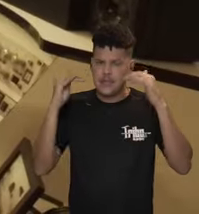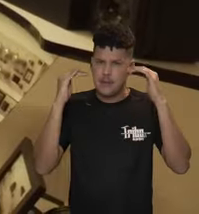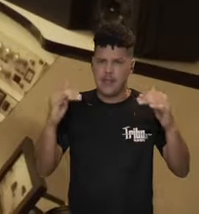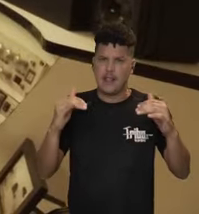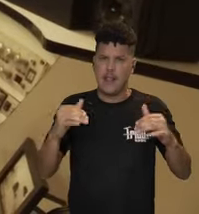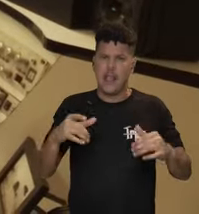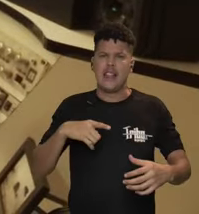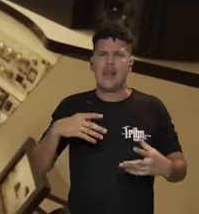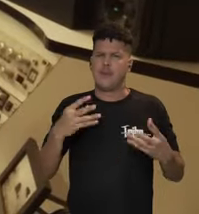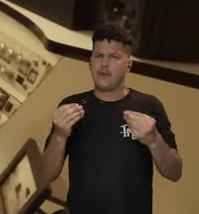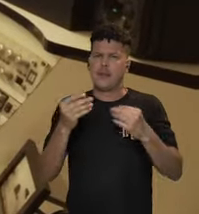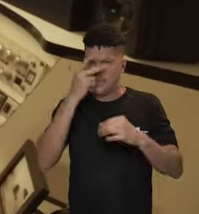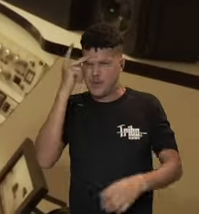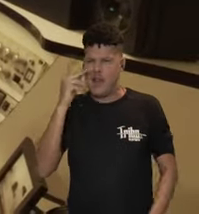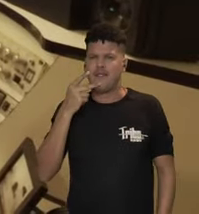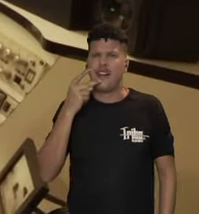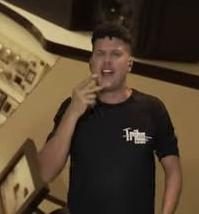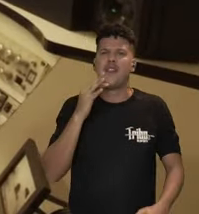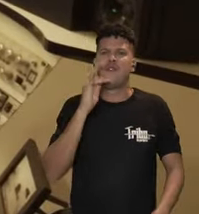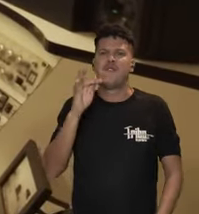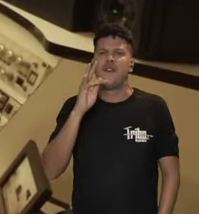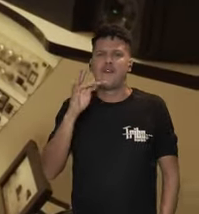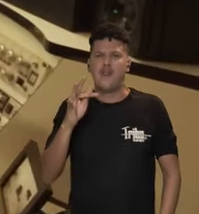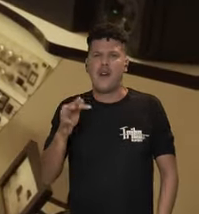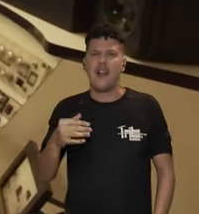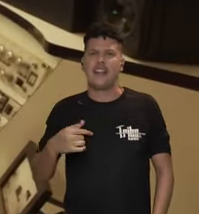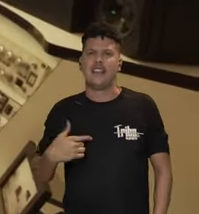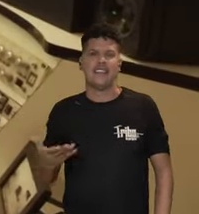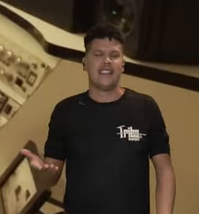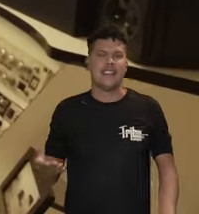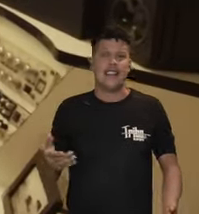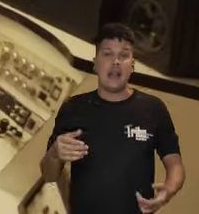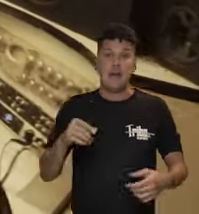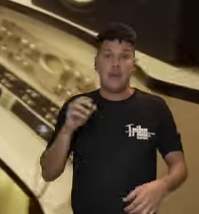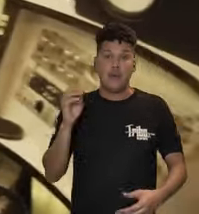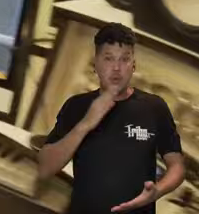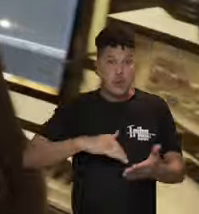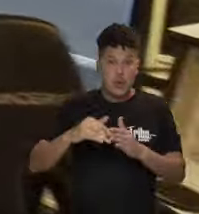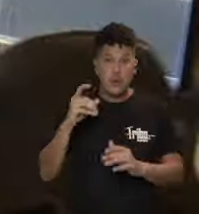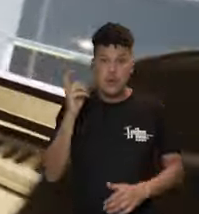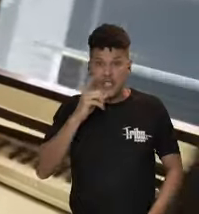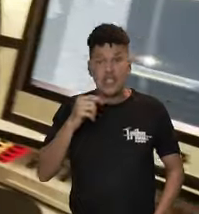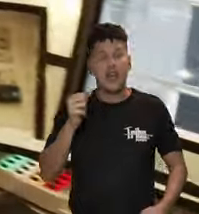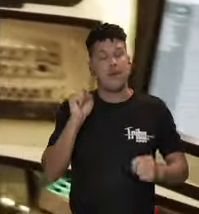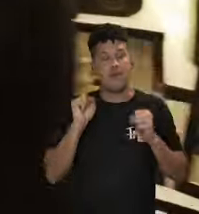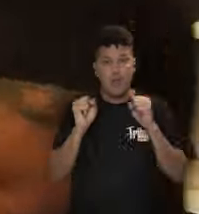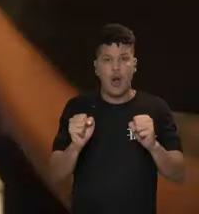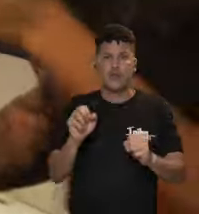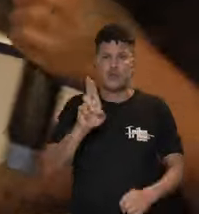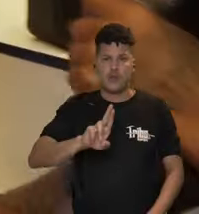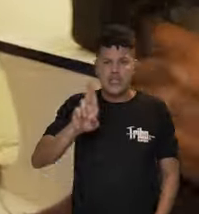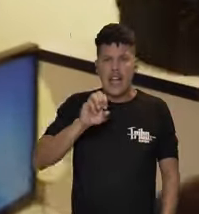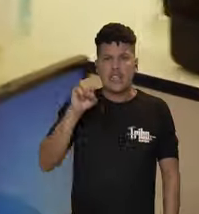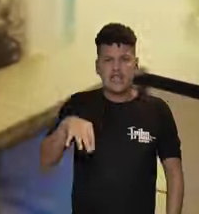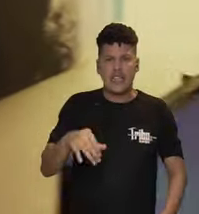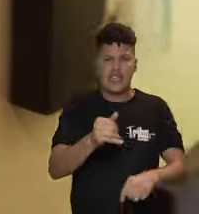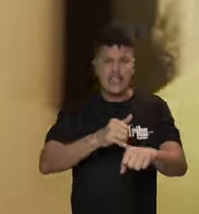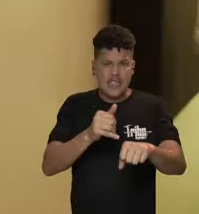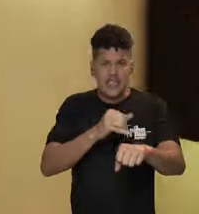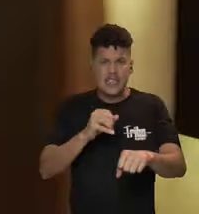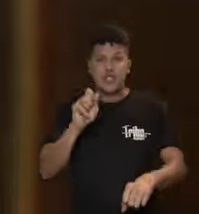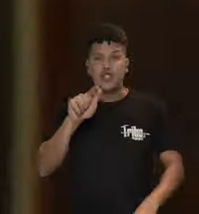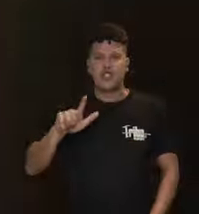aí, mas é tudo mentira. Pode passar o álcool em gel sem medo, beleza? Chega, e aí? Chega aí comigo aqui. Vem conhecer aqui um pouco.